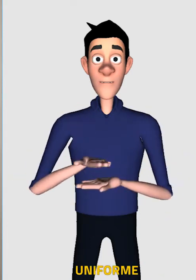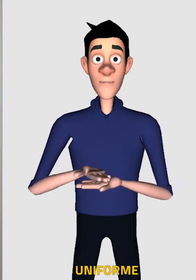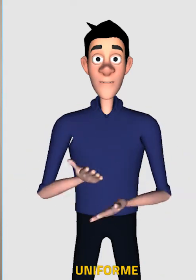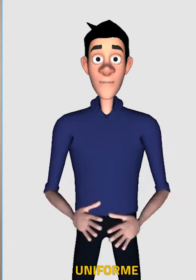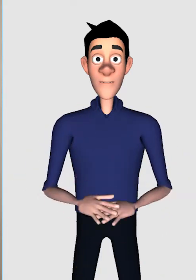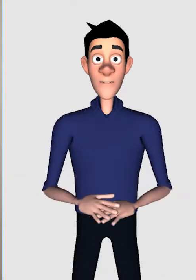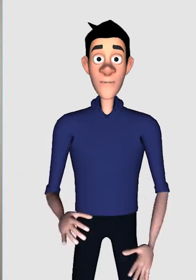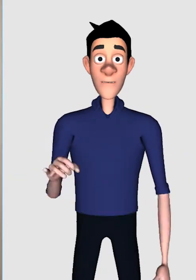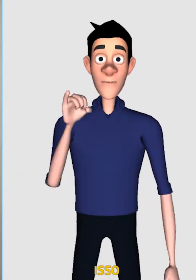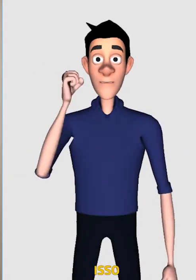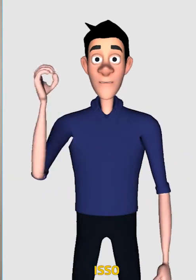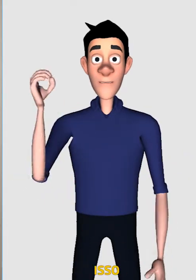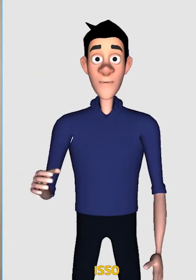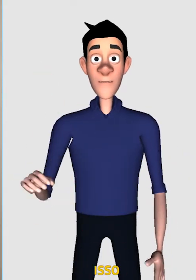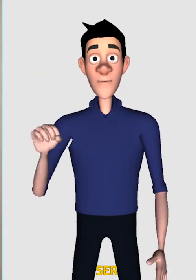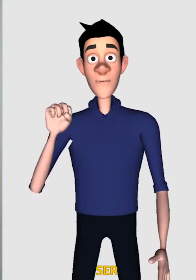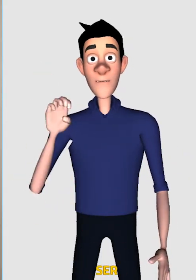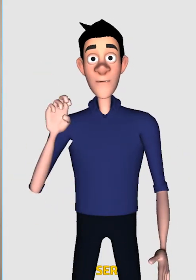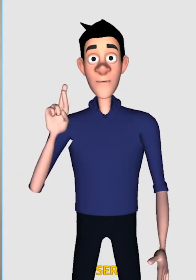Na horizontal, sim.